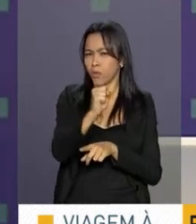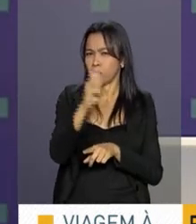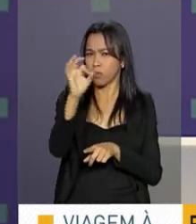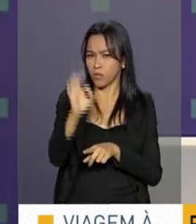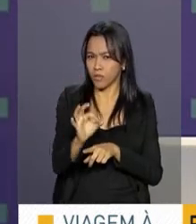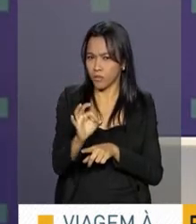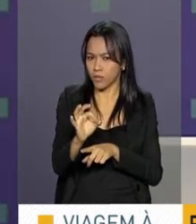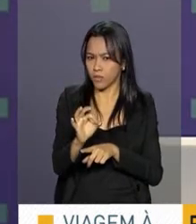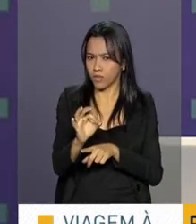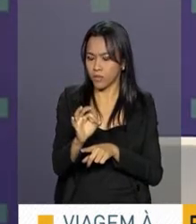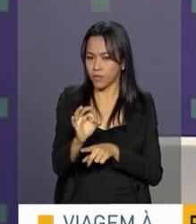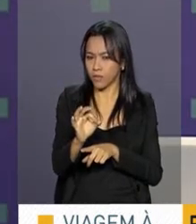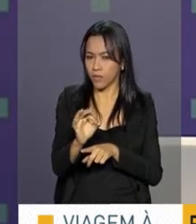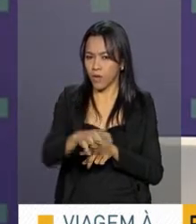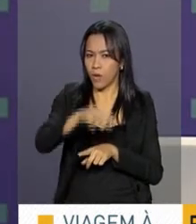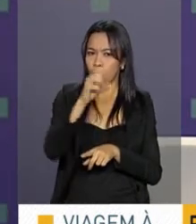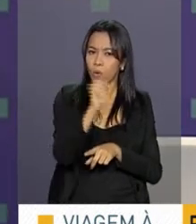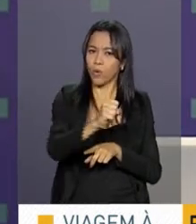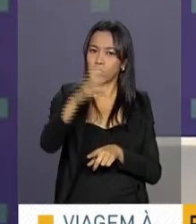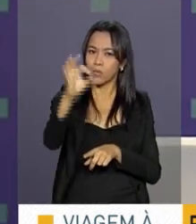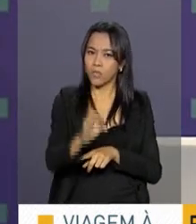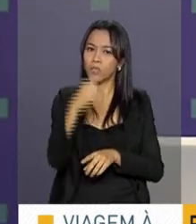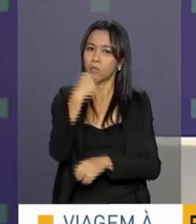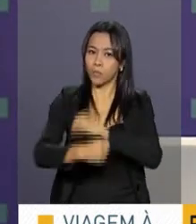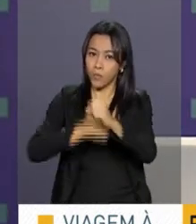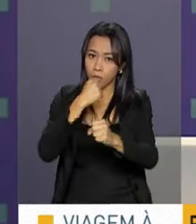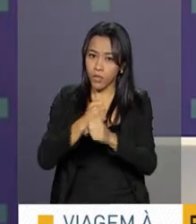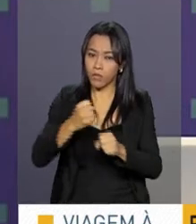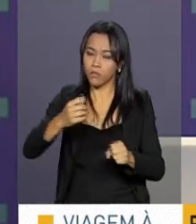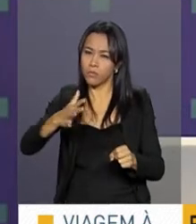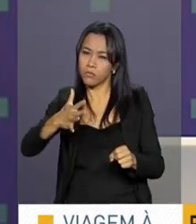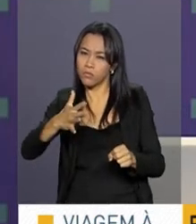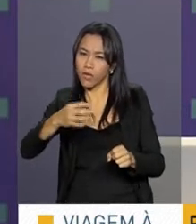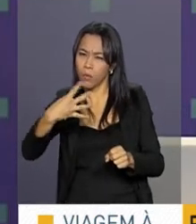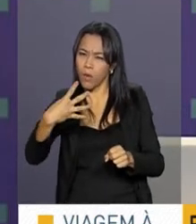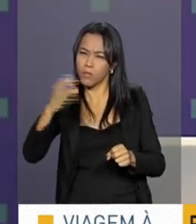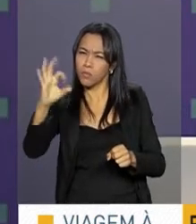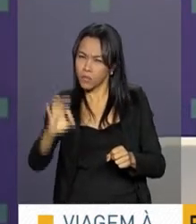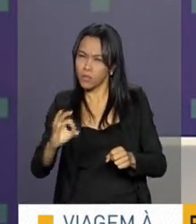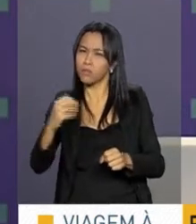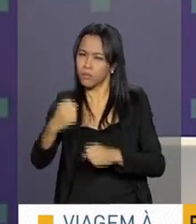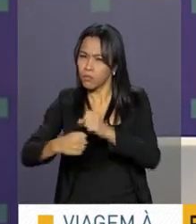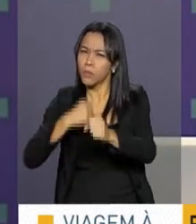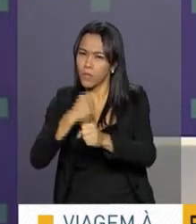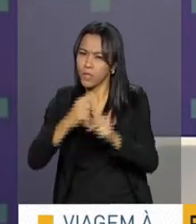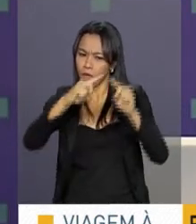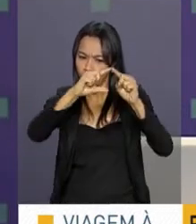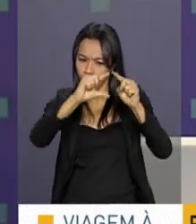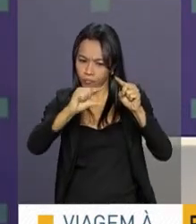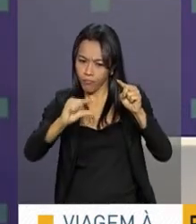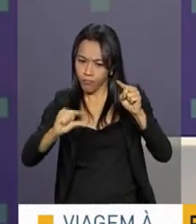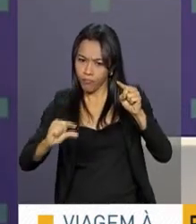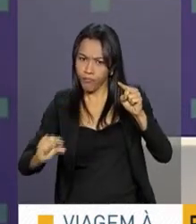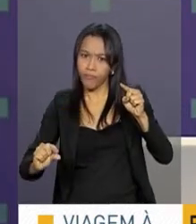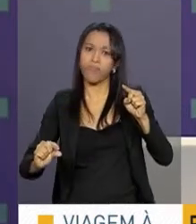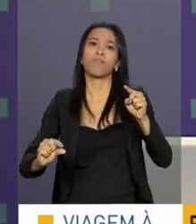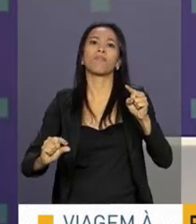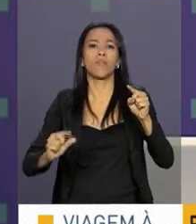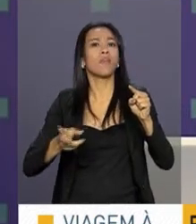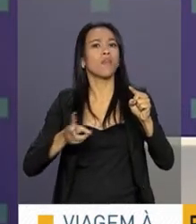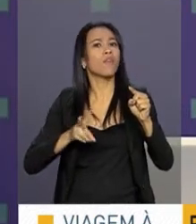PIB, 8% ao ano, para algo próximo a 4% ao ano, e essa tendência vai continuar